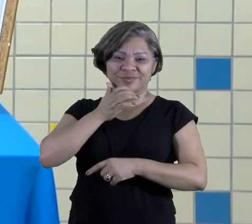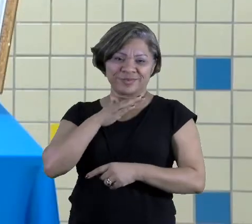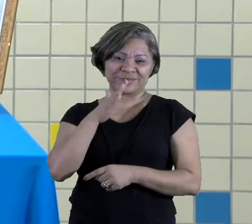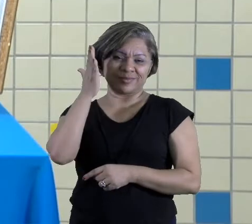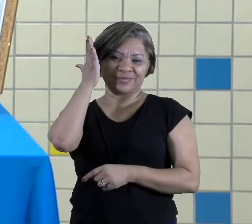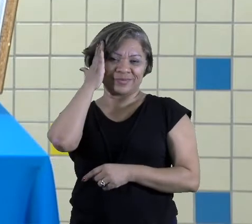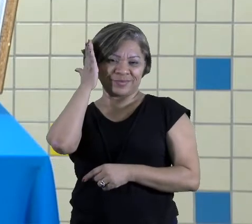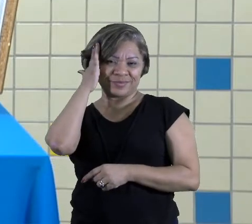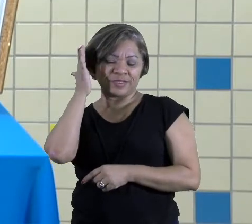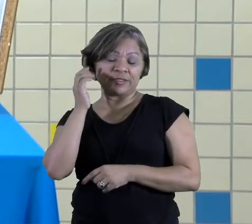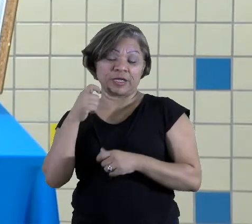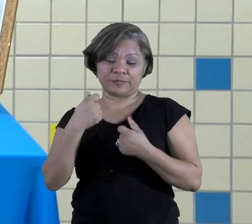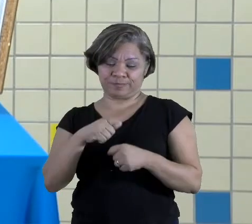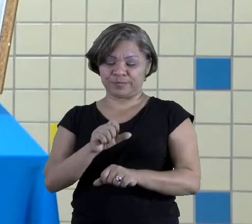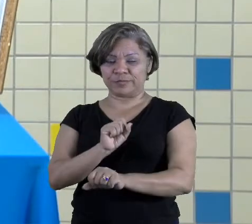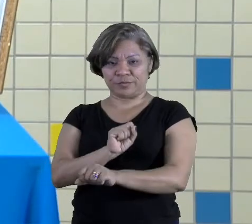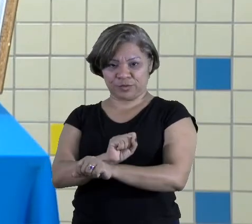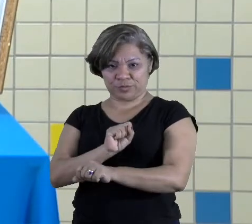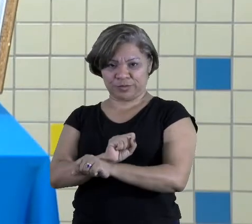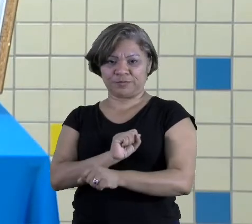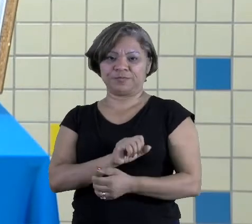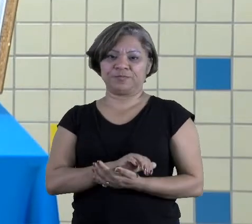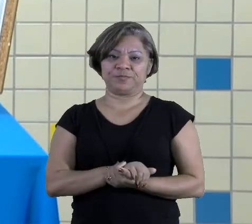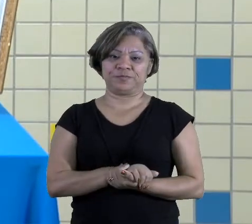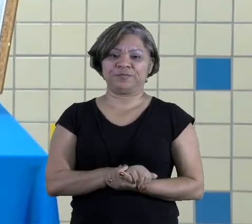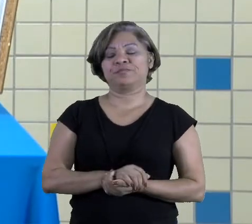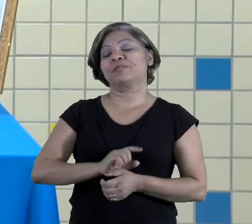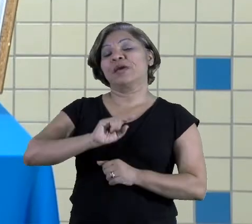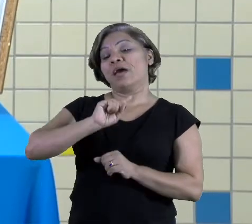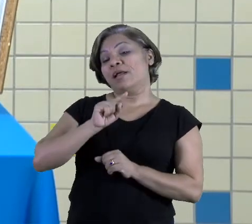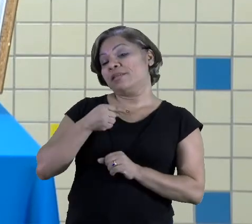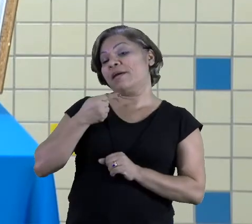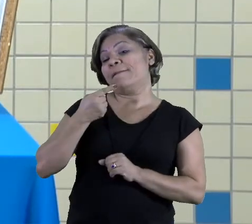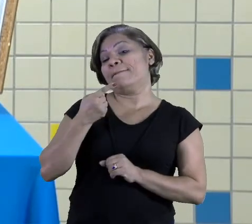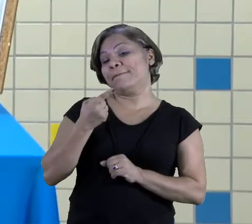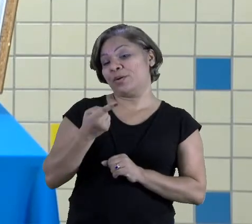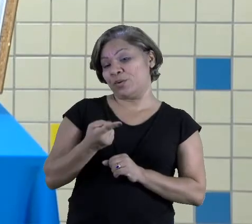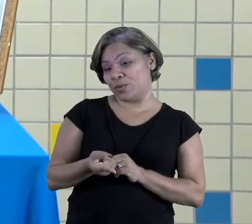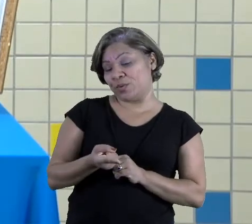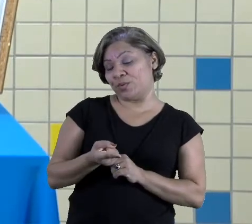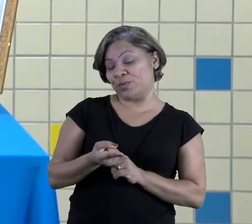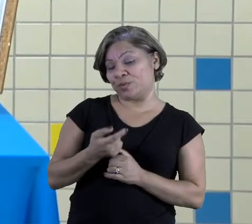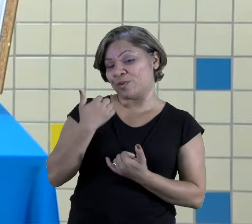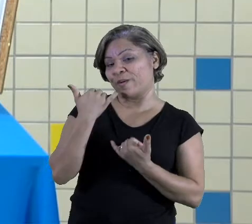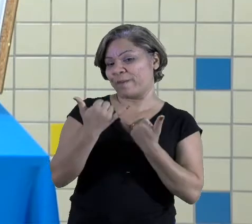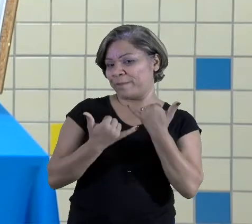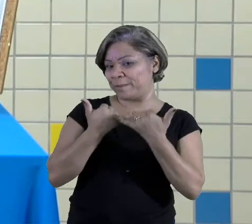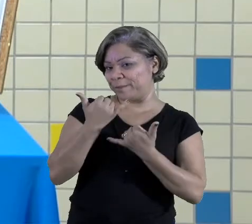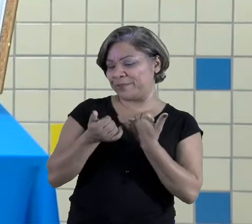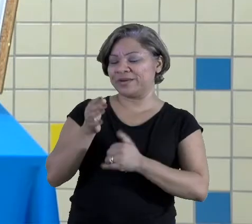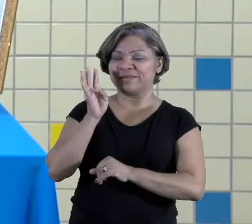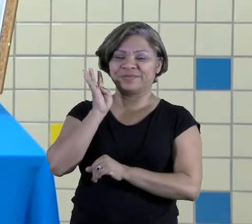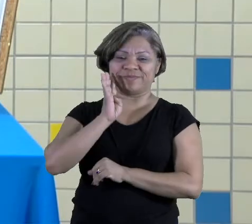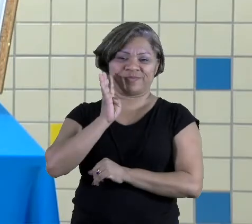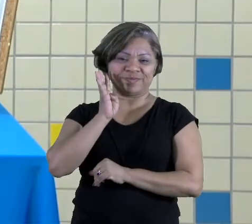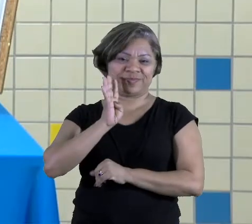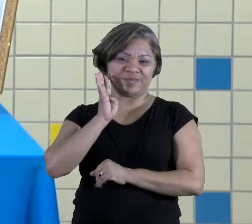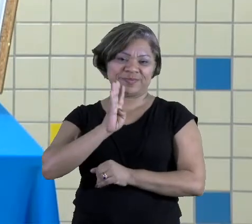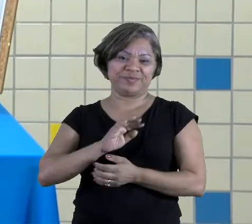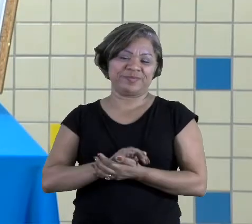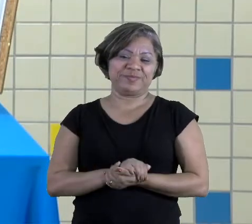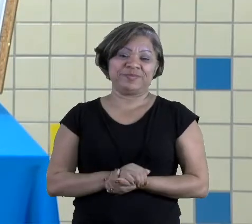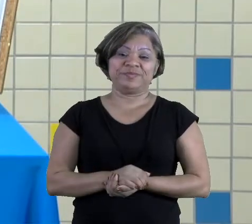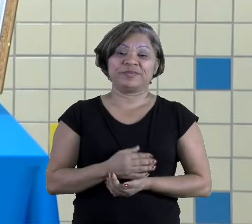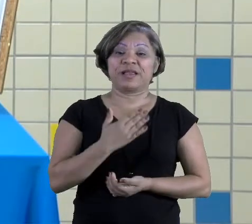a vez dela. Bom, depois desse momento de diversão, que vai ser muito legal. Você vai